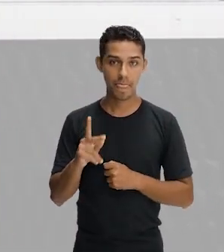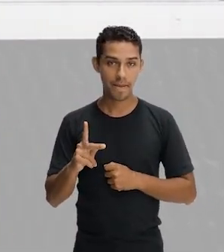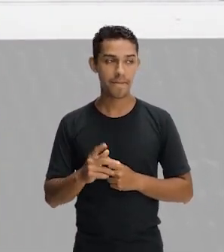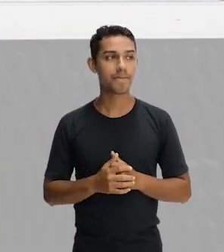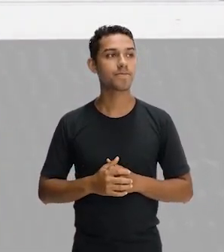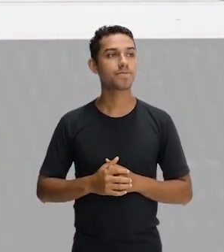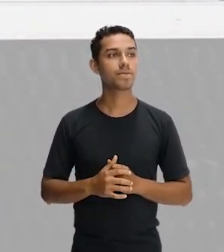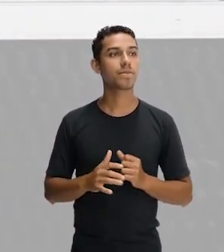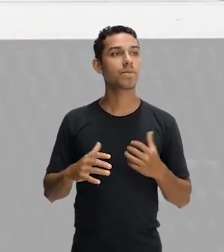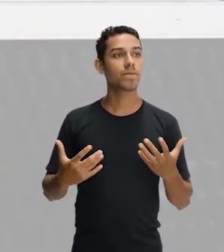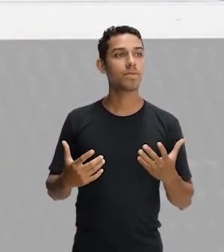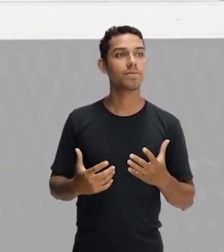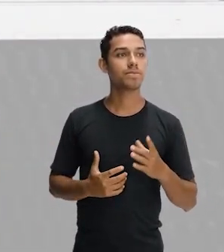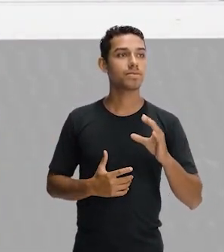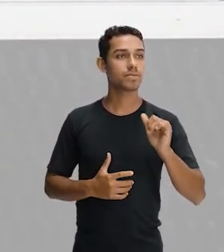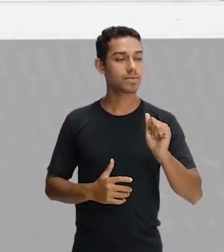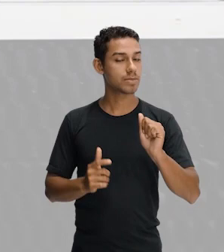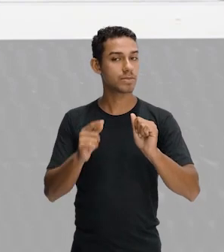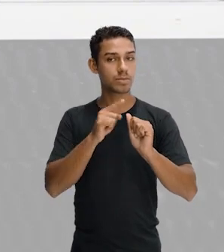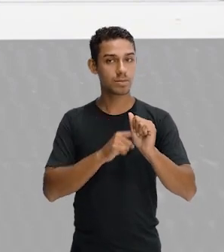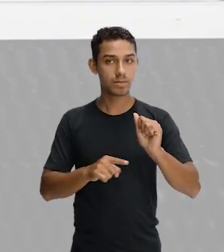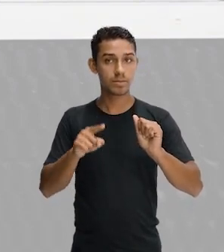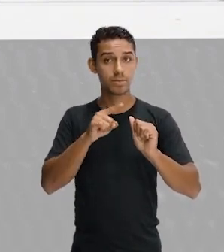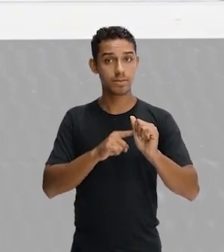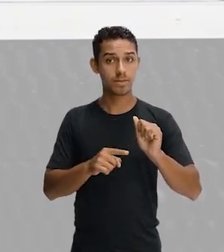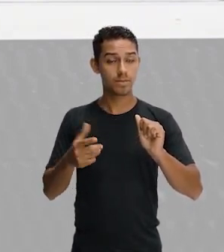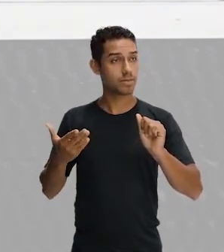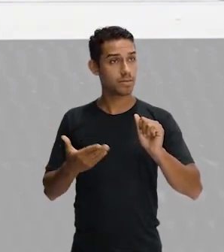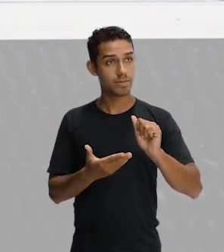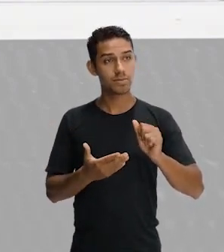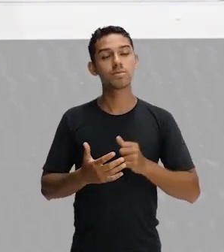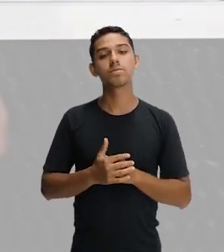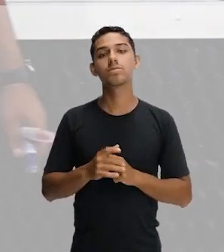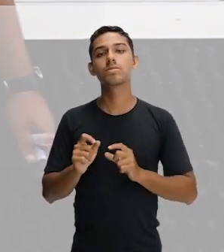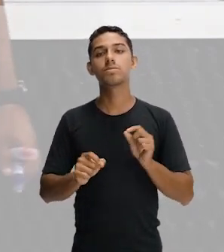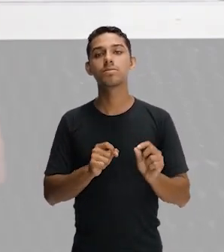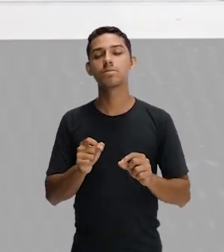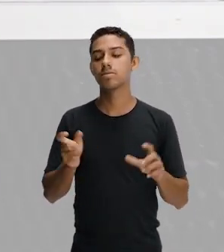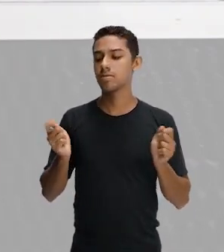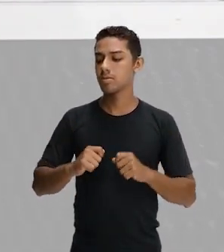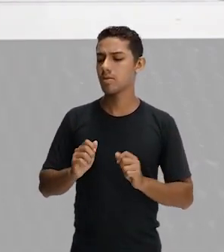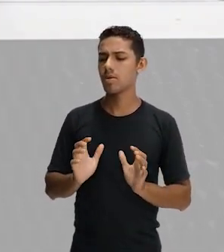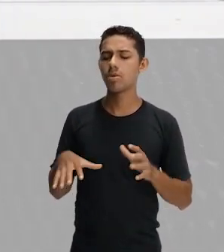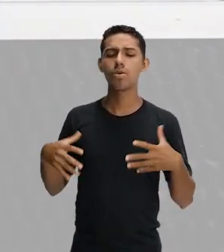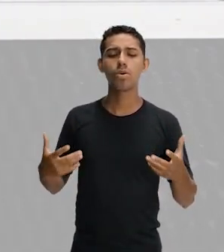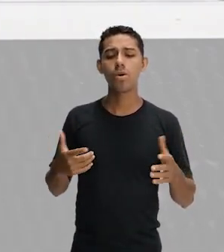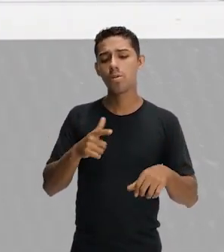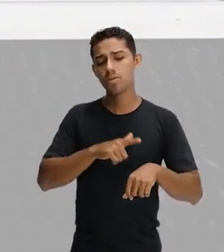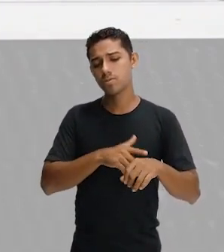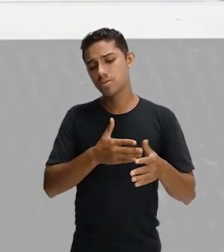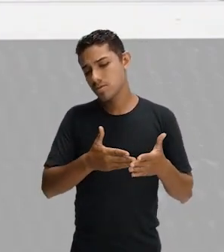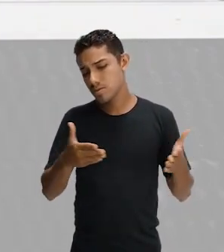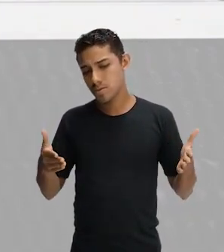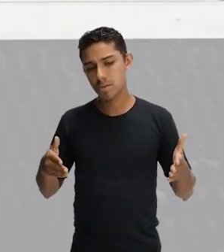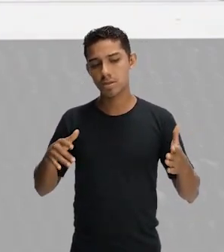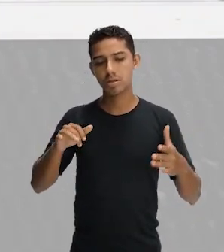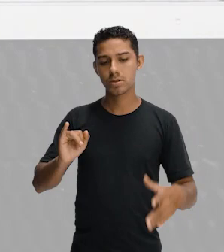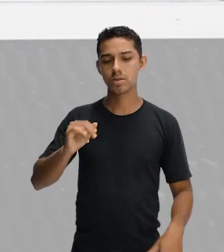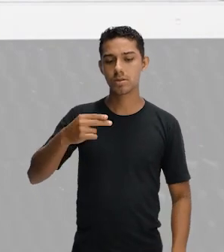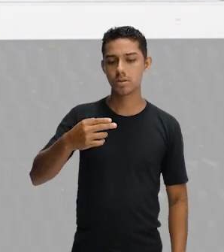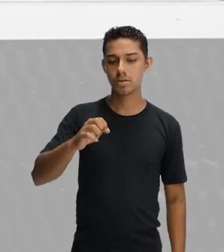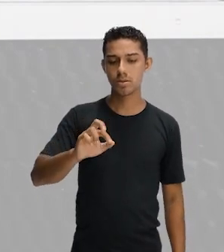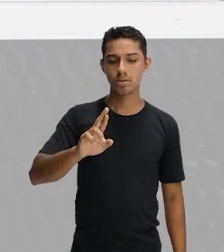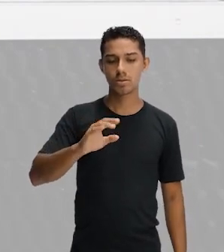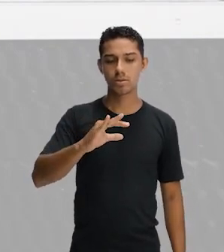Então vamos lá. Na letra A, ele quer saber qual é o momento de inércia,